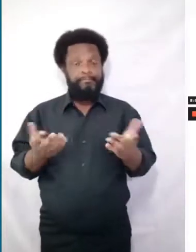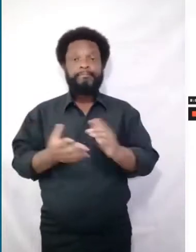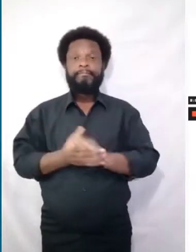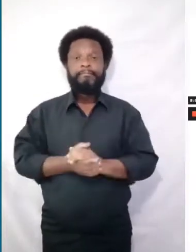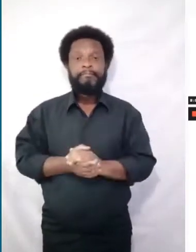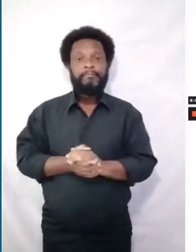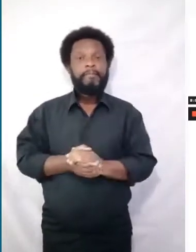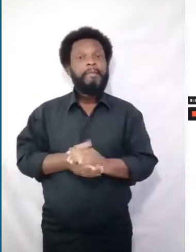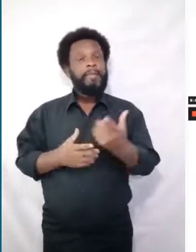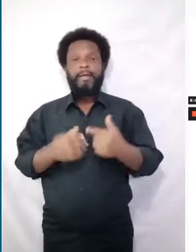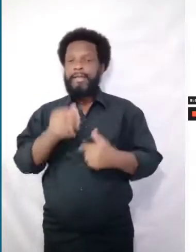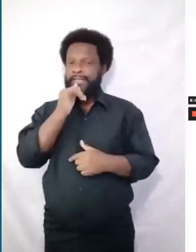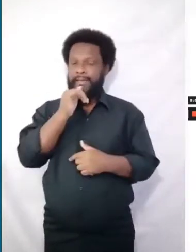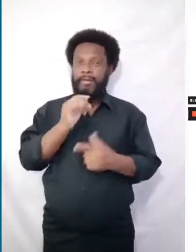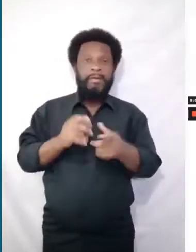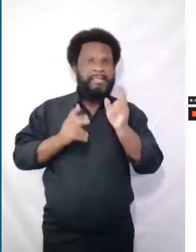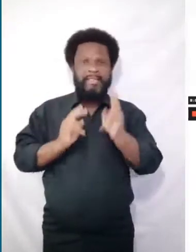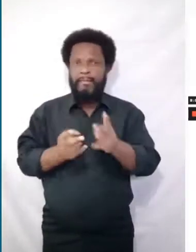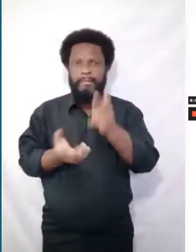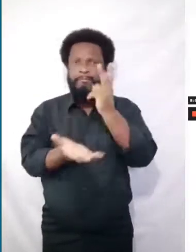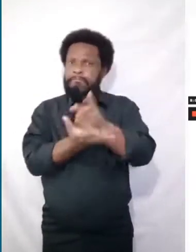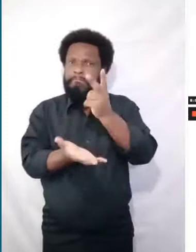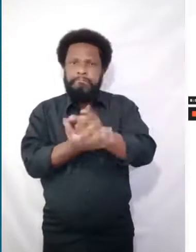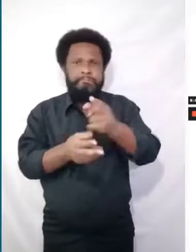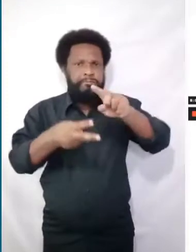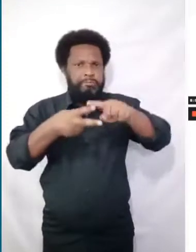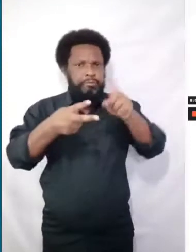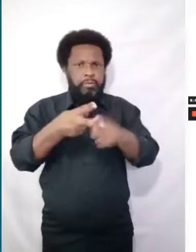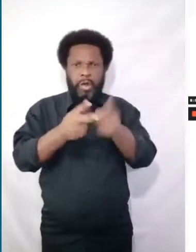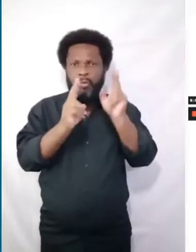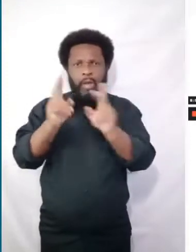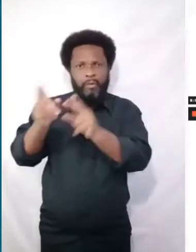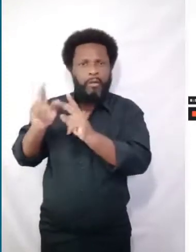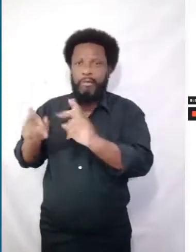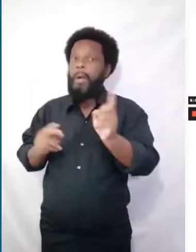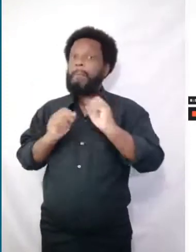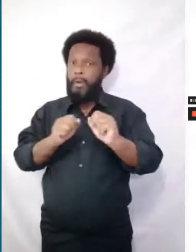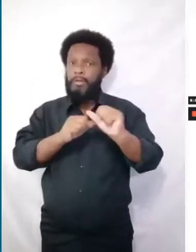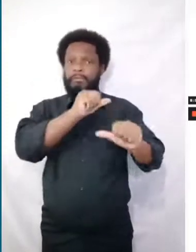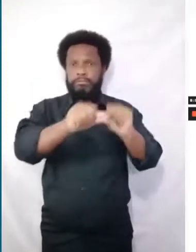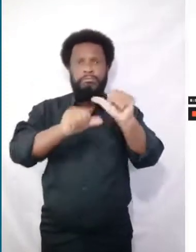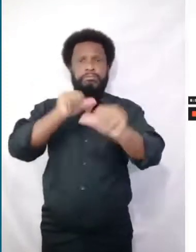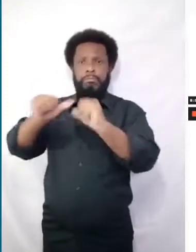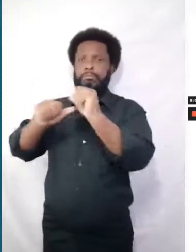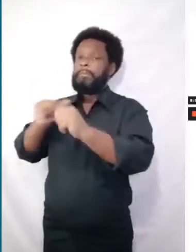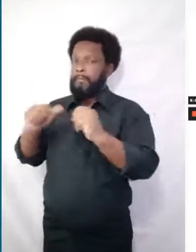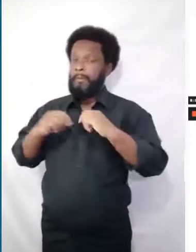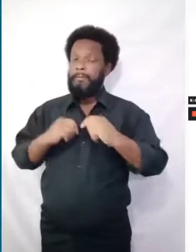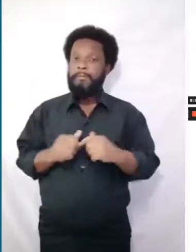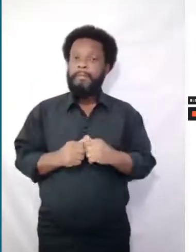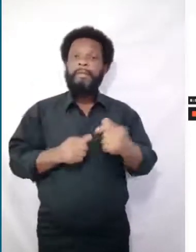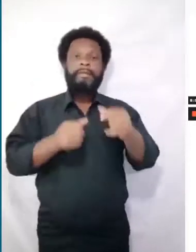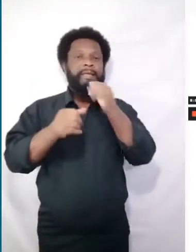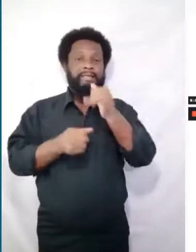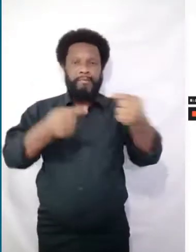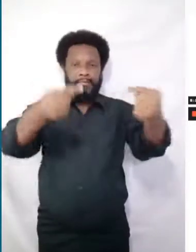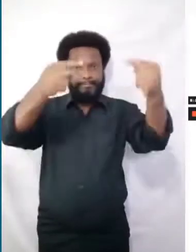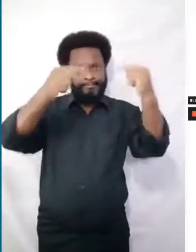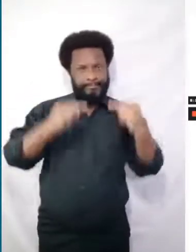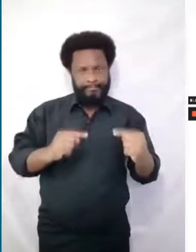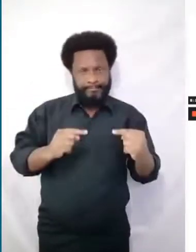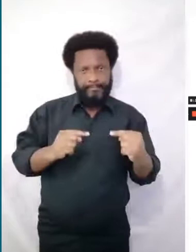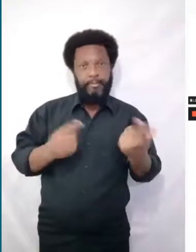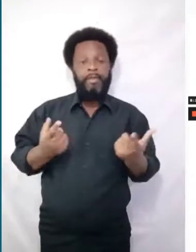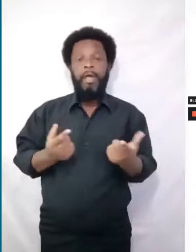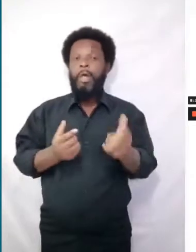né, entre aí os átomos das ligações, certo? É assim, digamos, nem sempre vai ser o mesmo ângulo, tá? O ângulo pode variar.